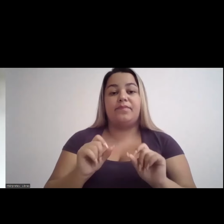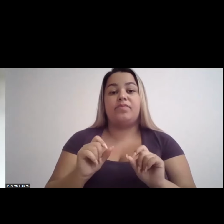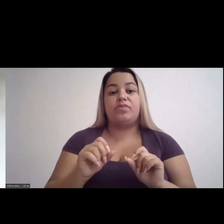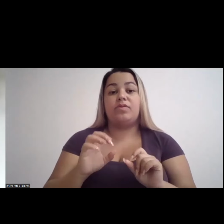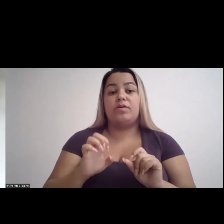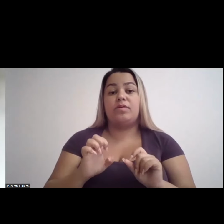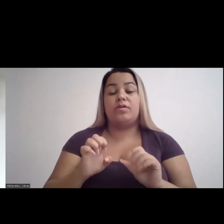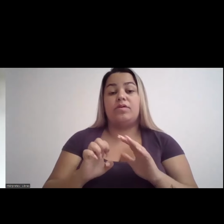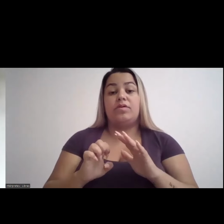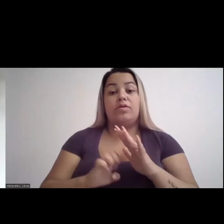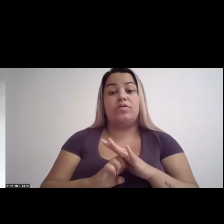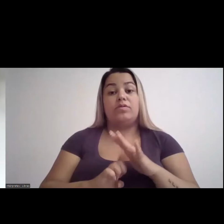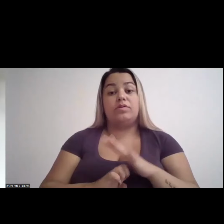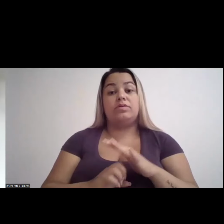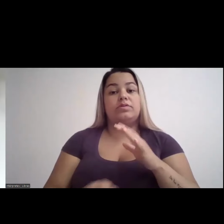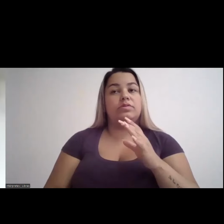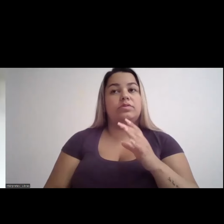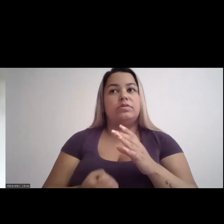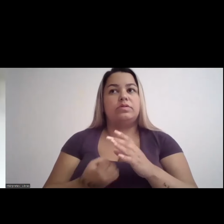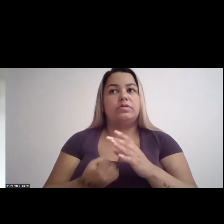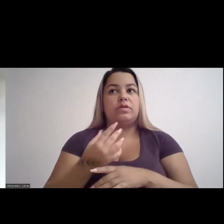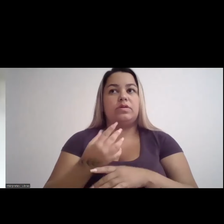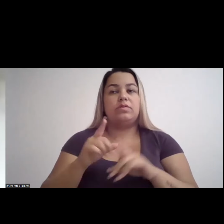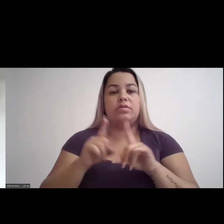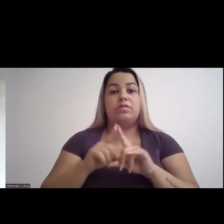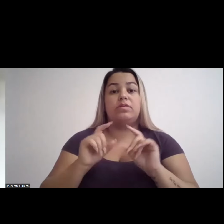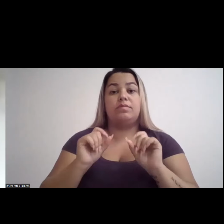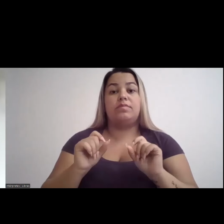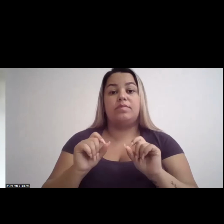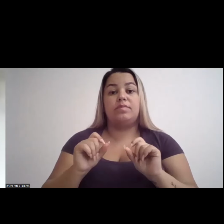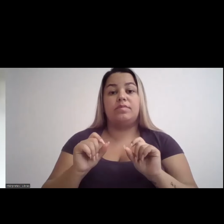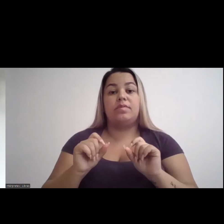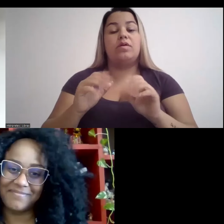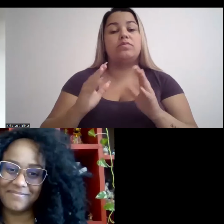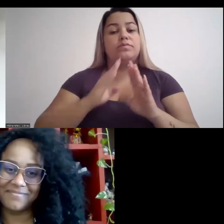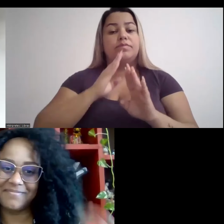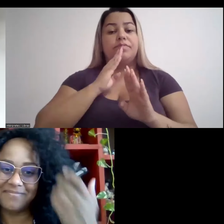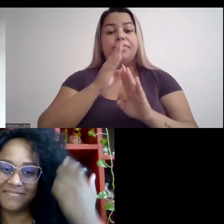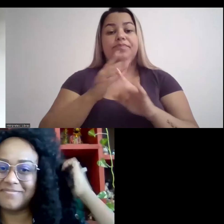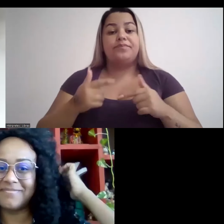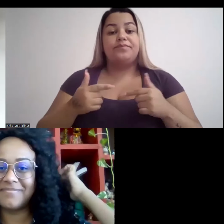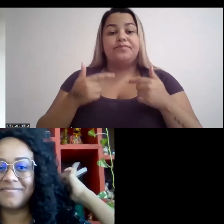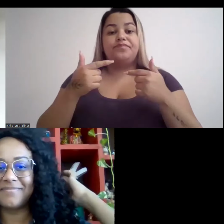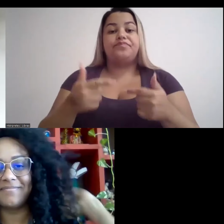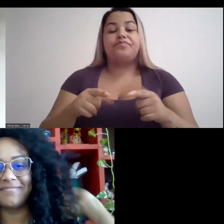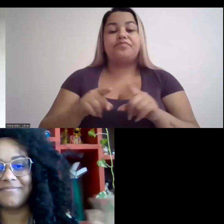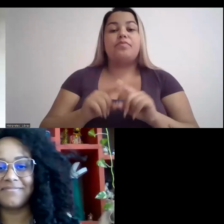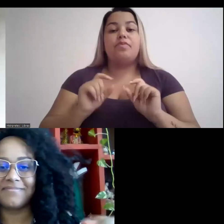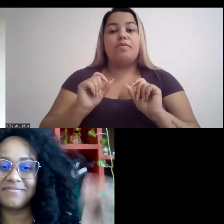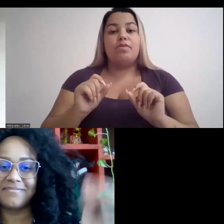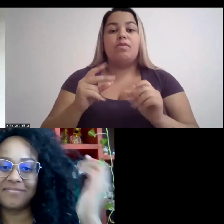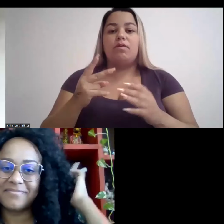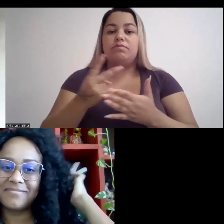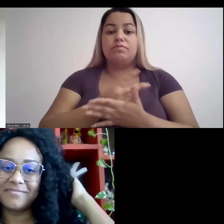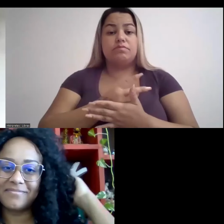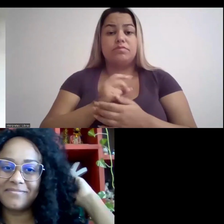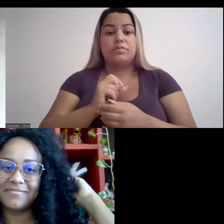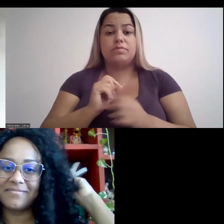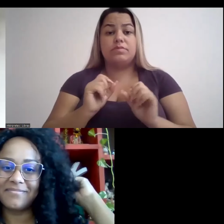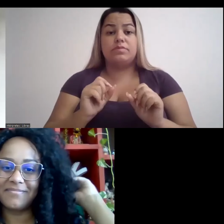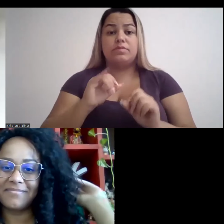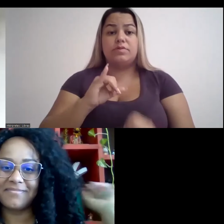empreendedorismo criativo, a sua experiência nesse campo, seus principais desafios e potencialidades. A